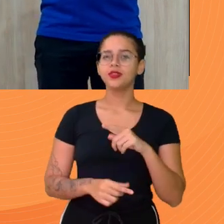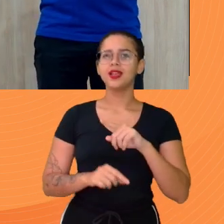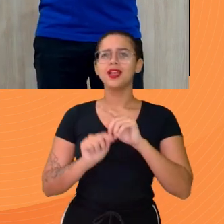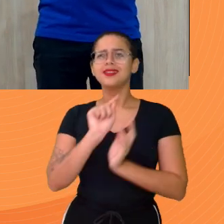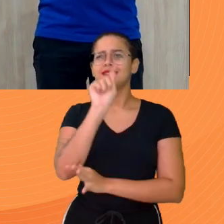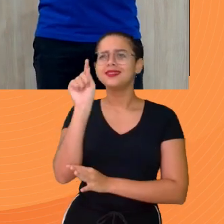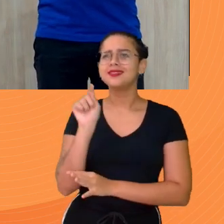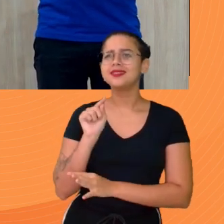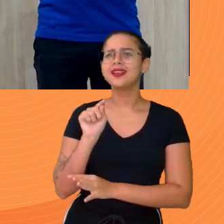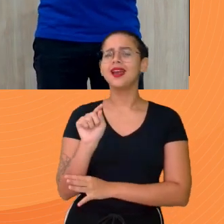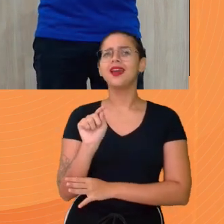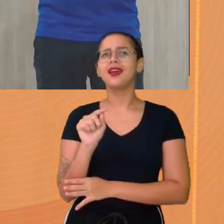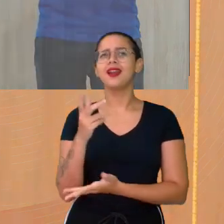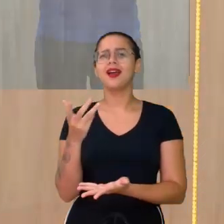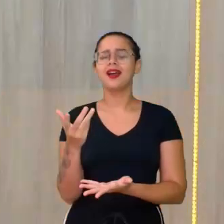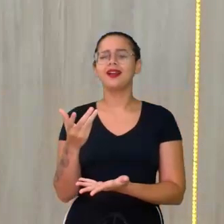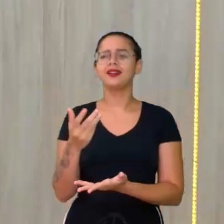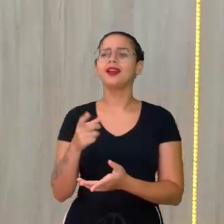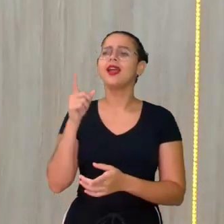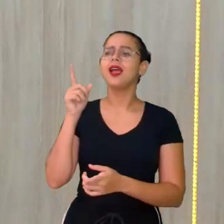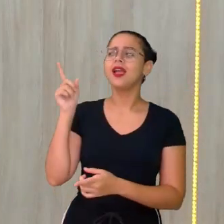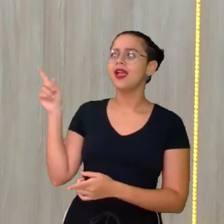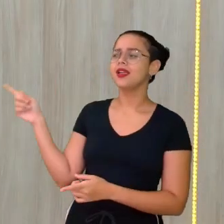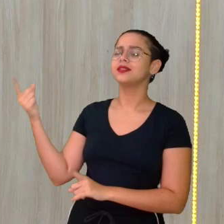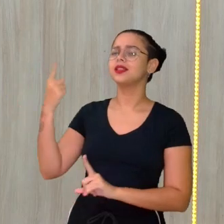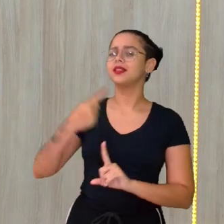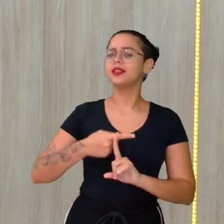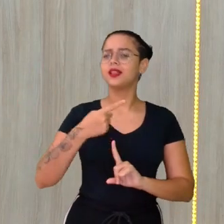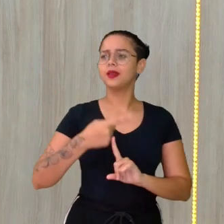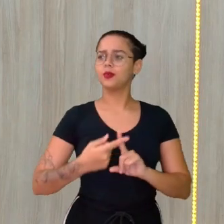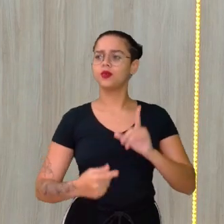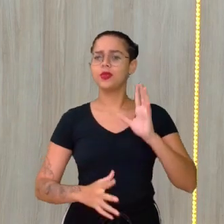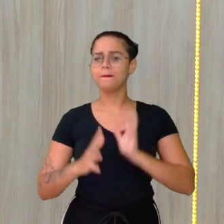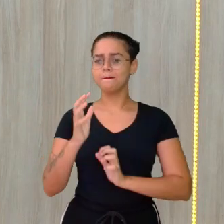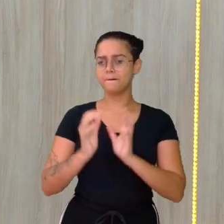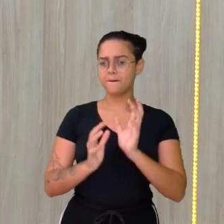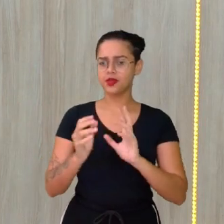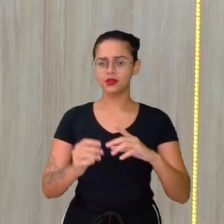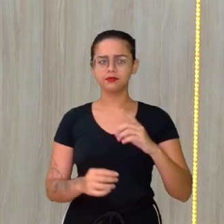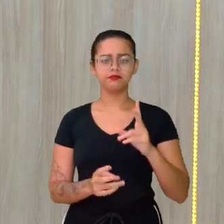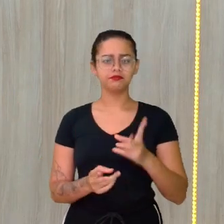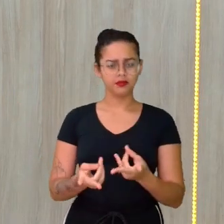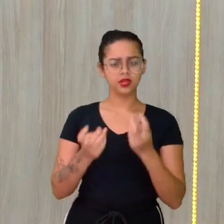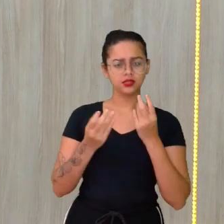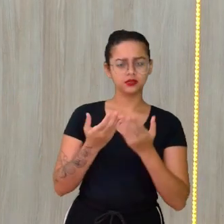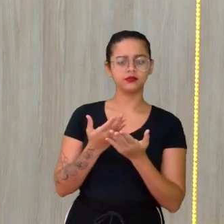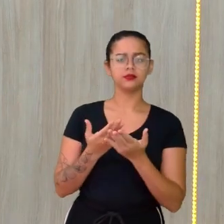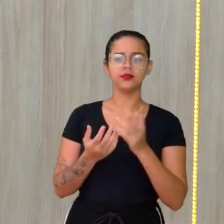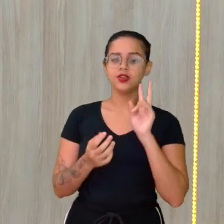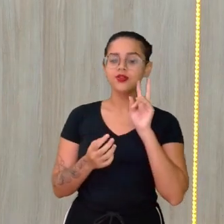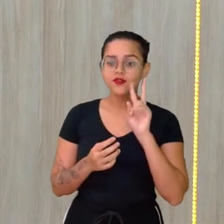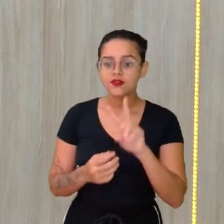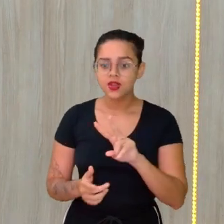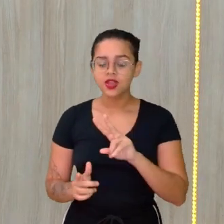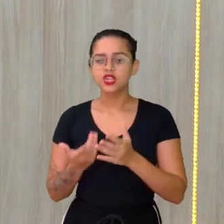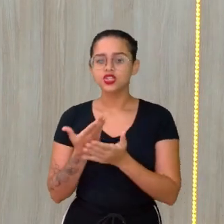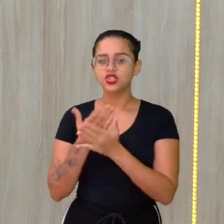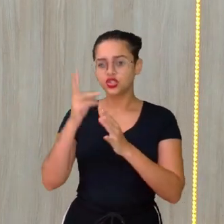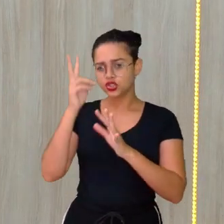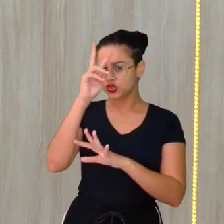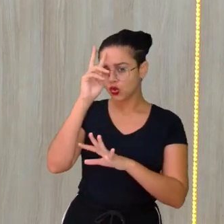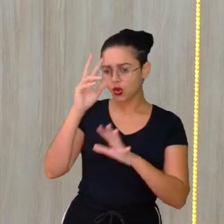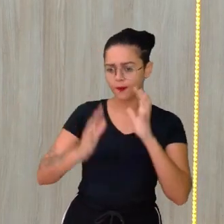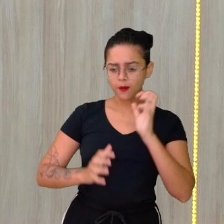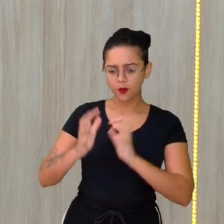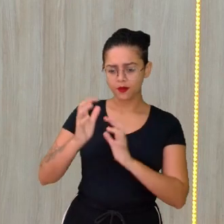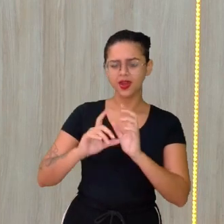que esse tipo de conflito, né, como a gente vê acontecendo aí, estuda em história conflitos, será que eles